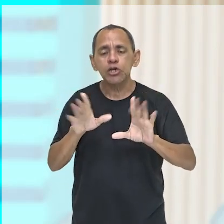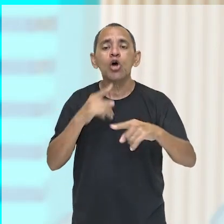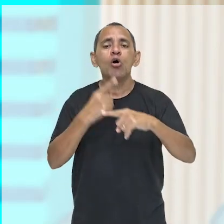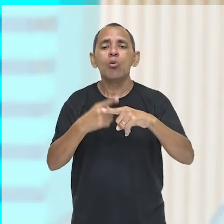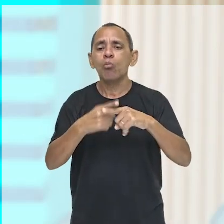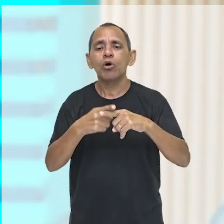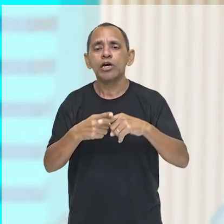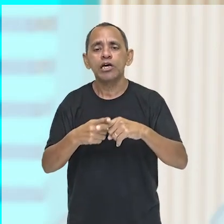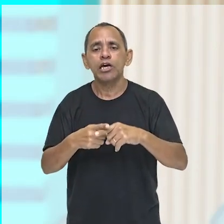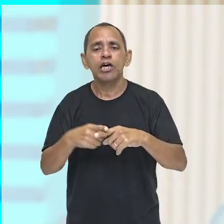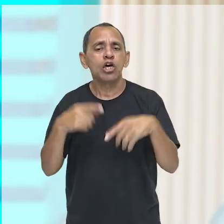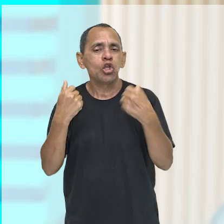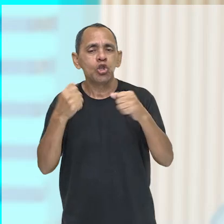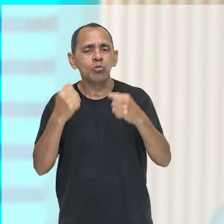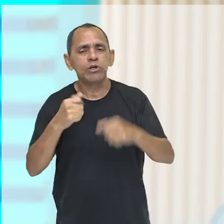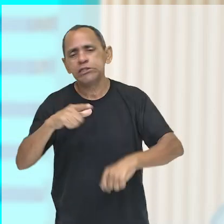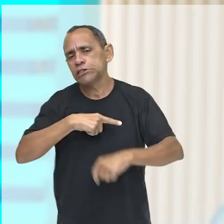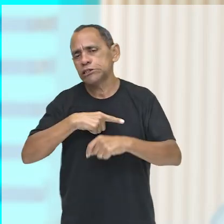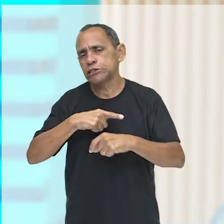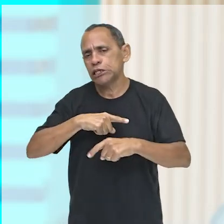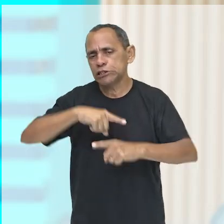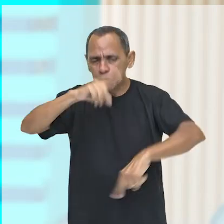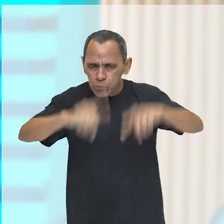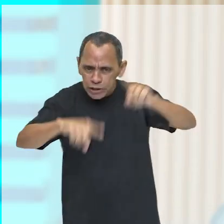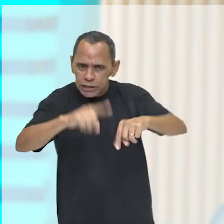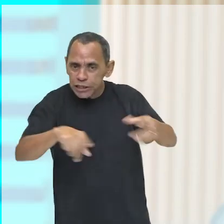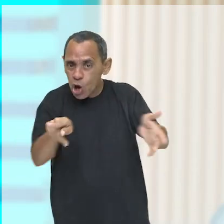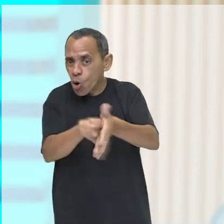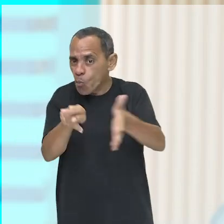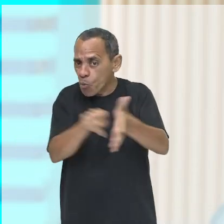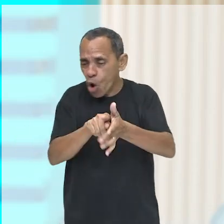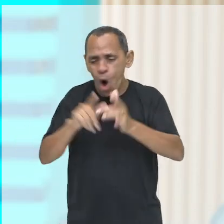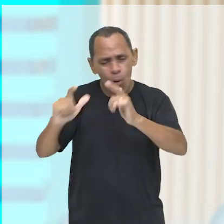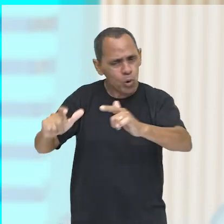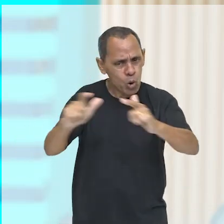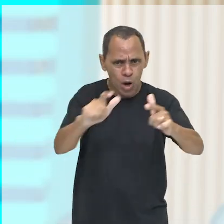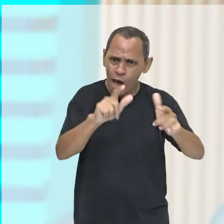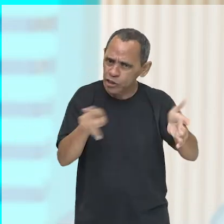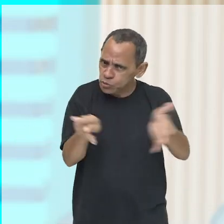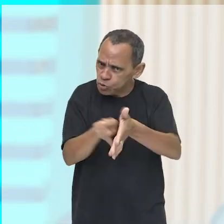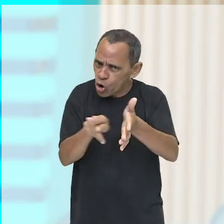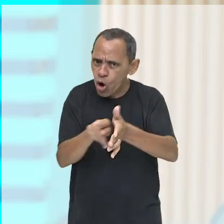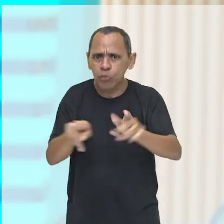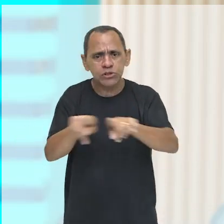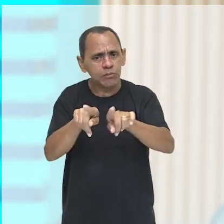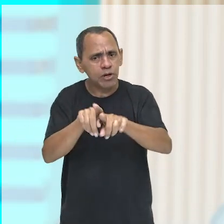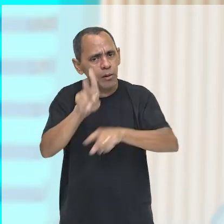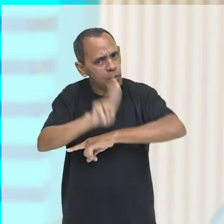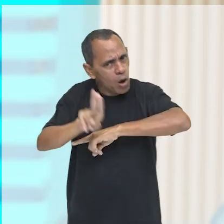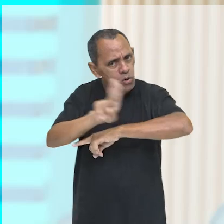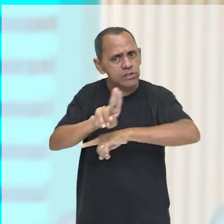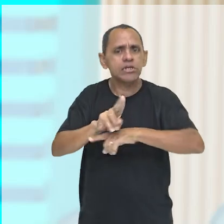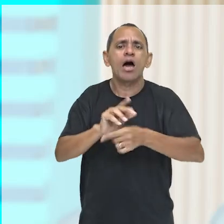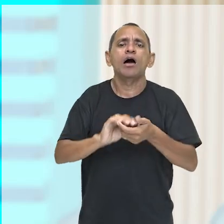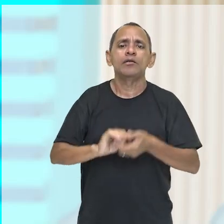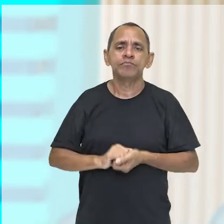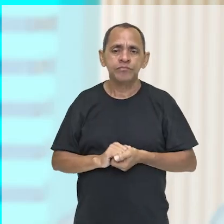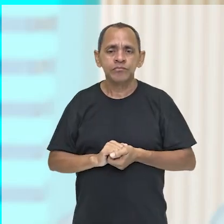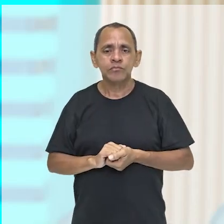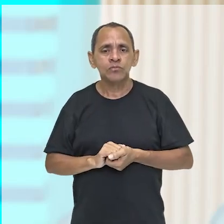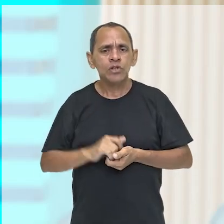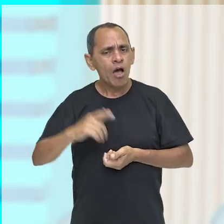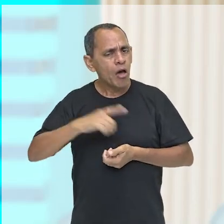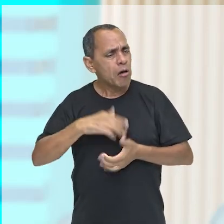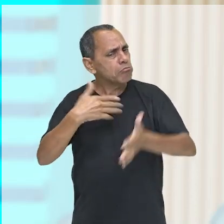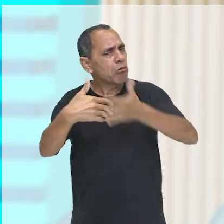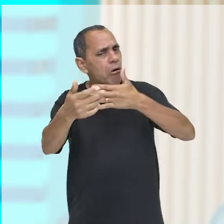que haja equipamentos ou lugares apropriados, você pode trabalhar esses